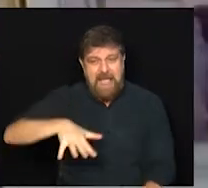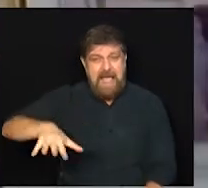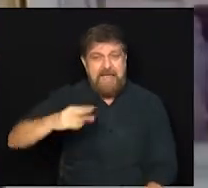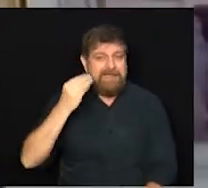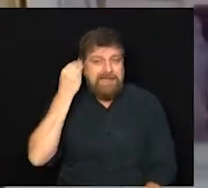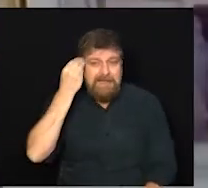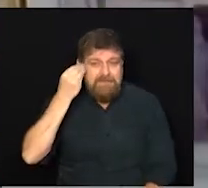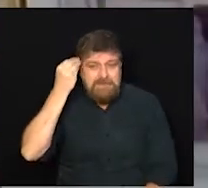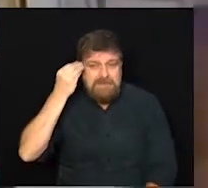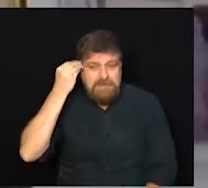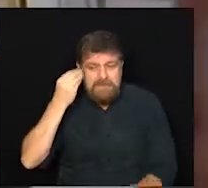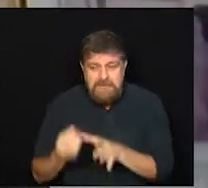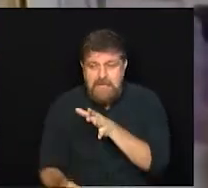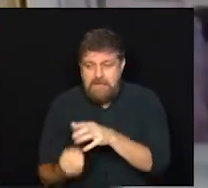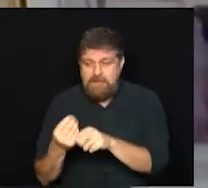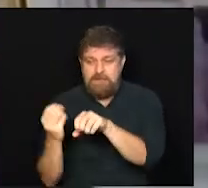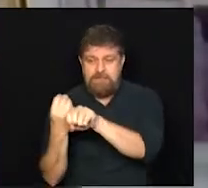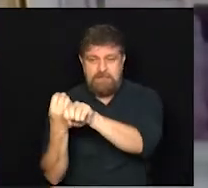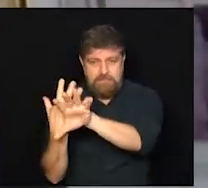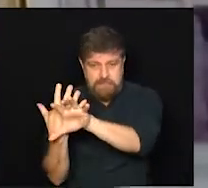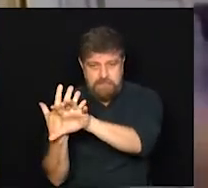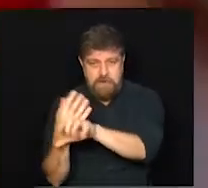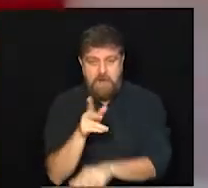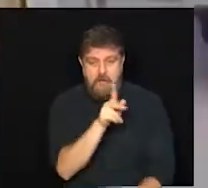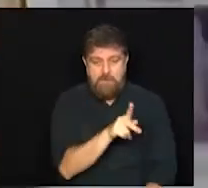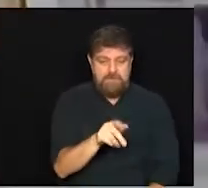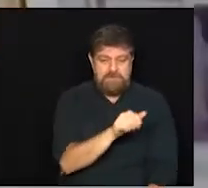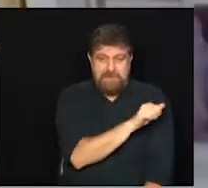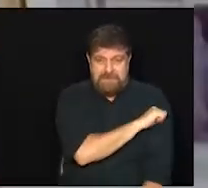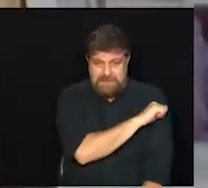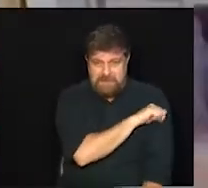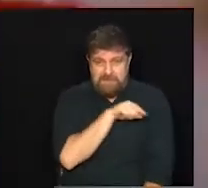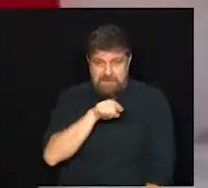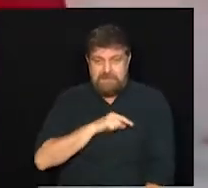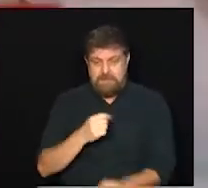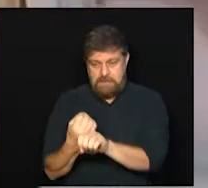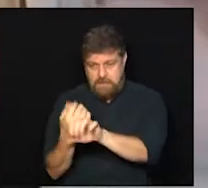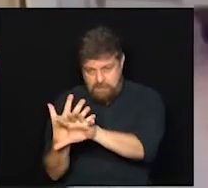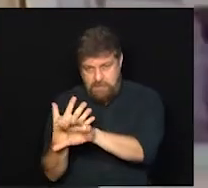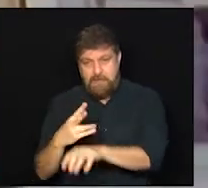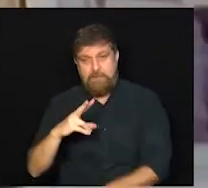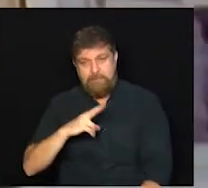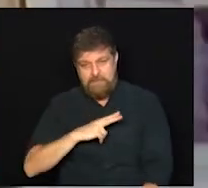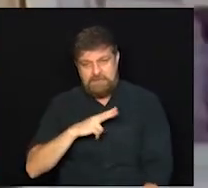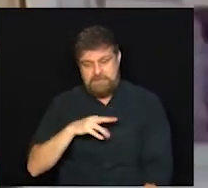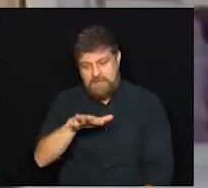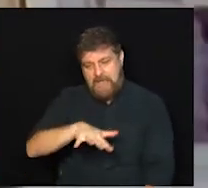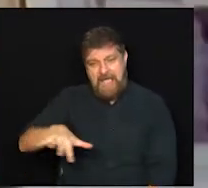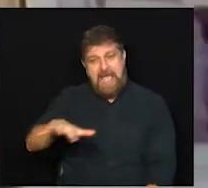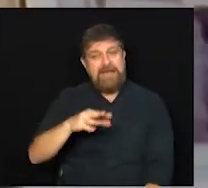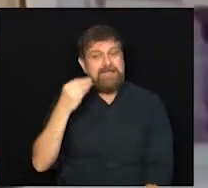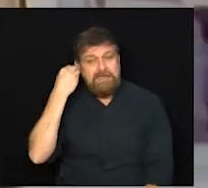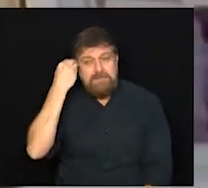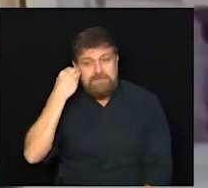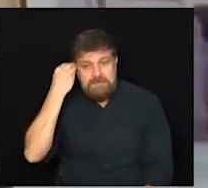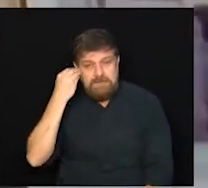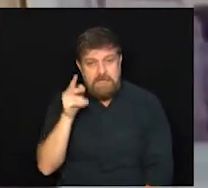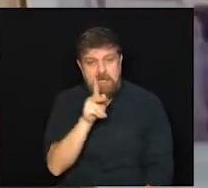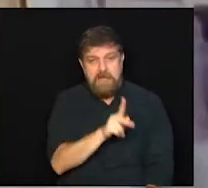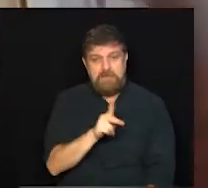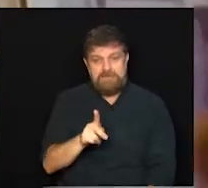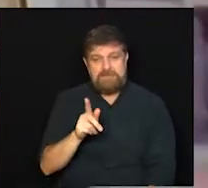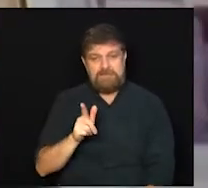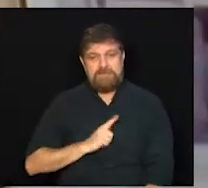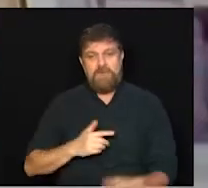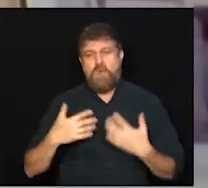um teleatendimento para os próprios professores e alunos da Unicamp em geral, particularmente professores em geral, porque com esse número grande